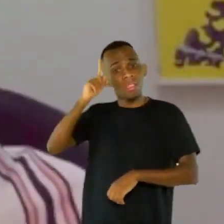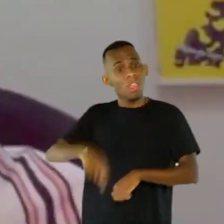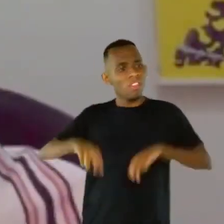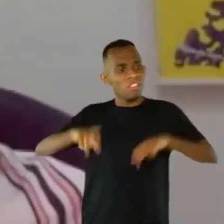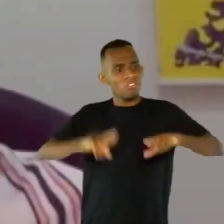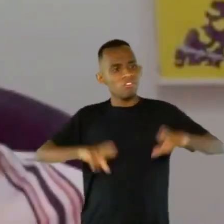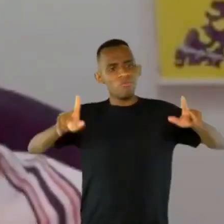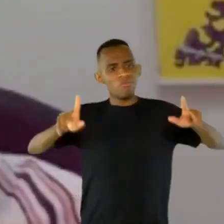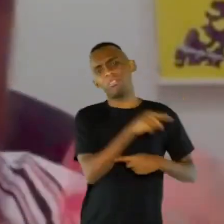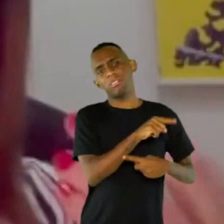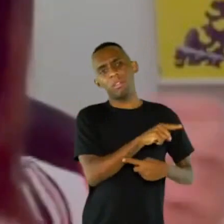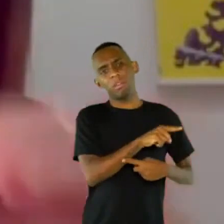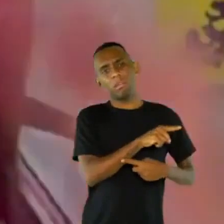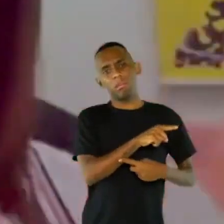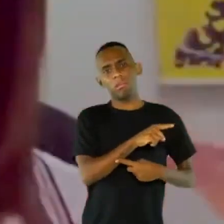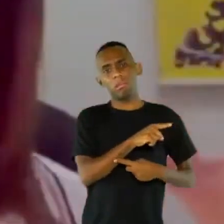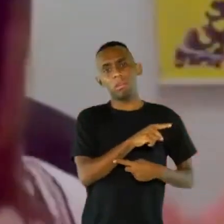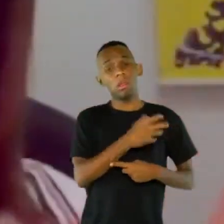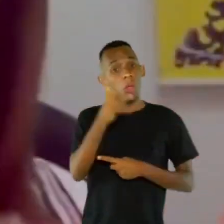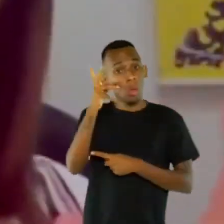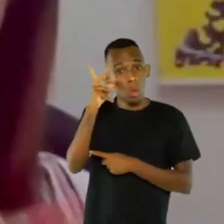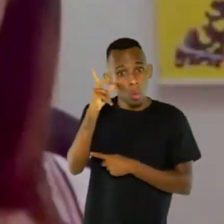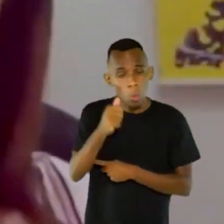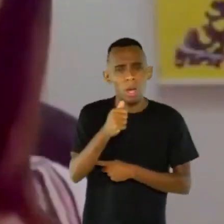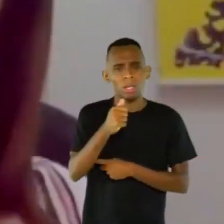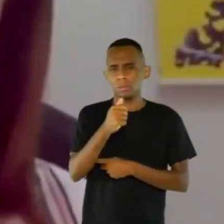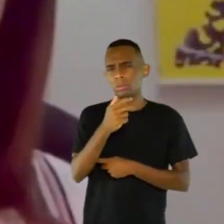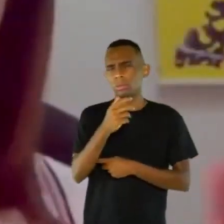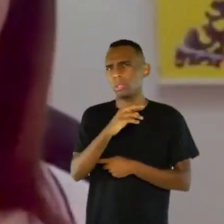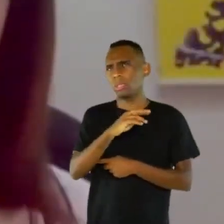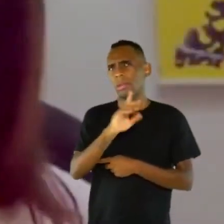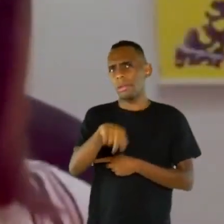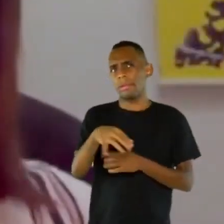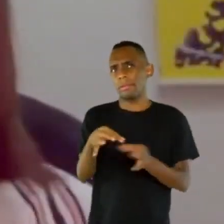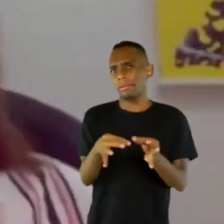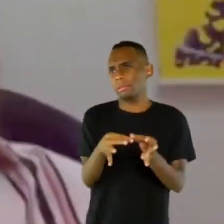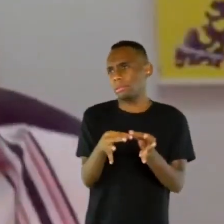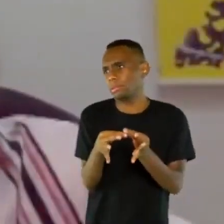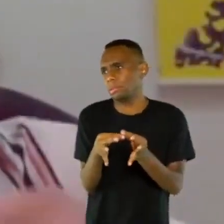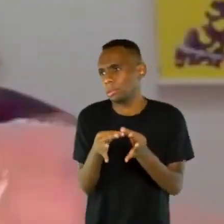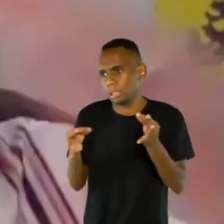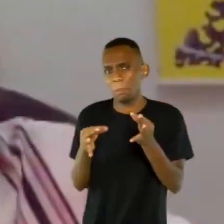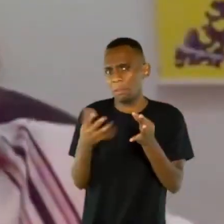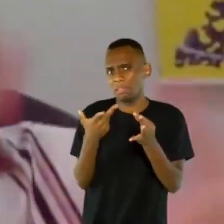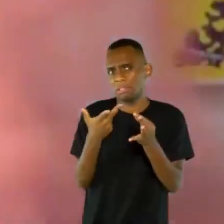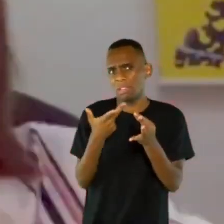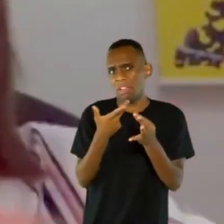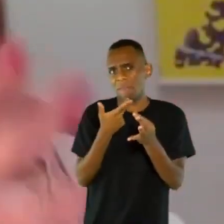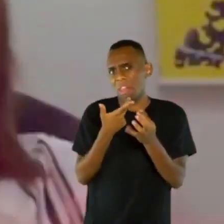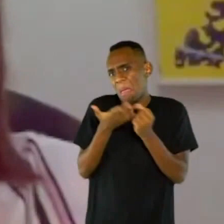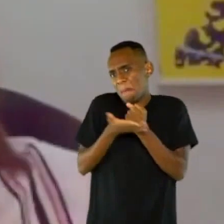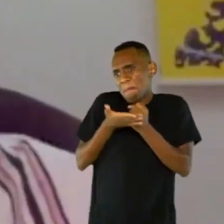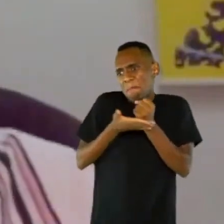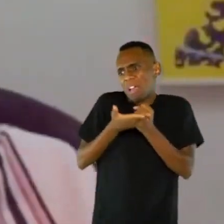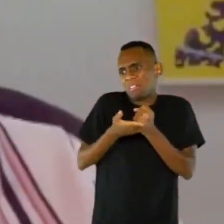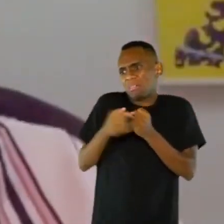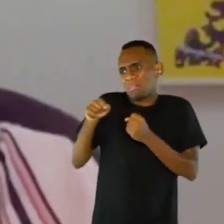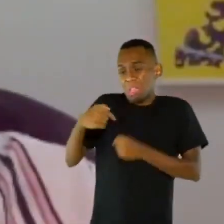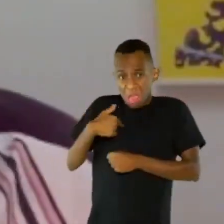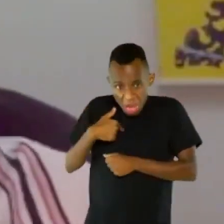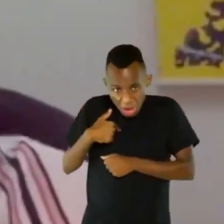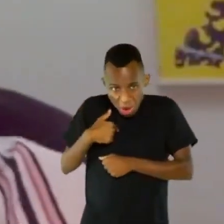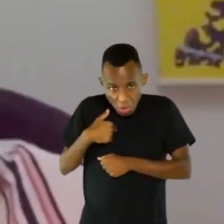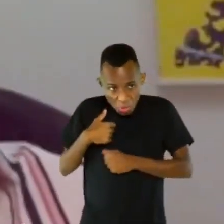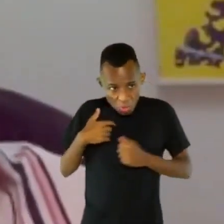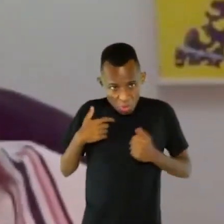então, eu acho um pouco simplista, né, por parte da crítica, dizer, olha, a Patrícia Mello o Rubem